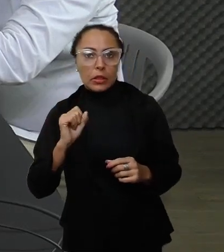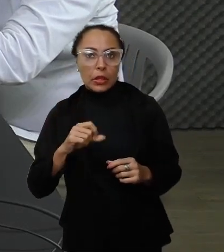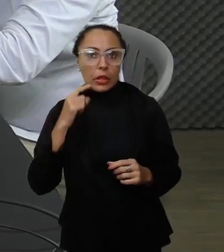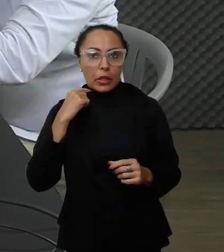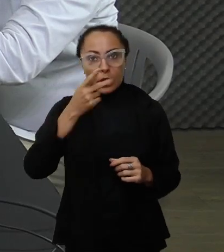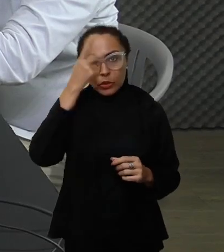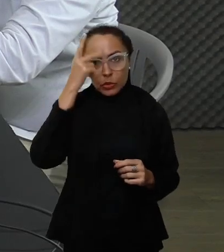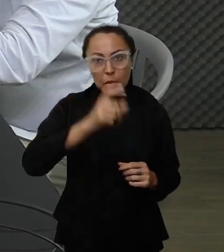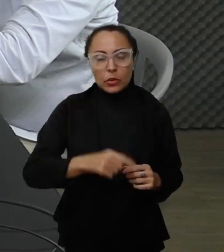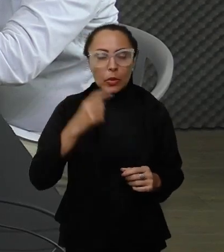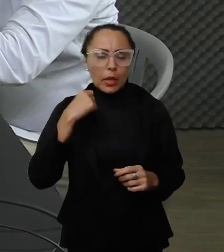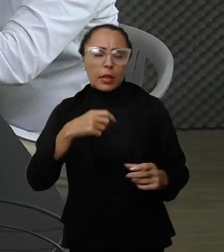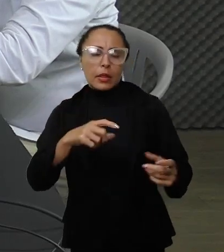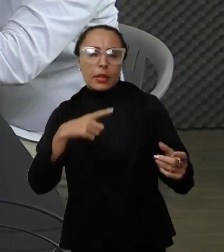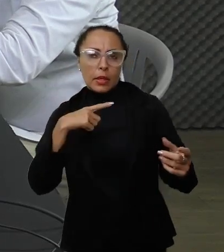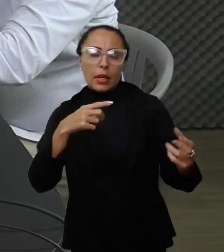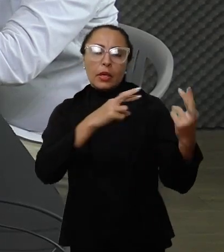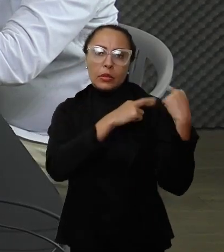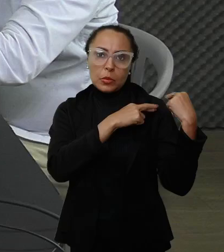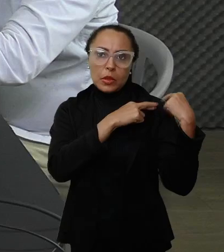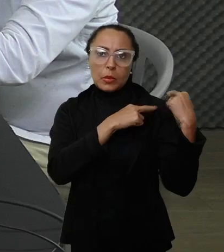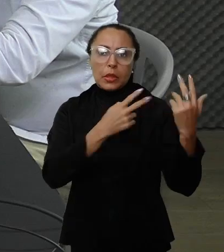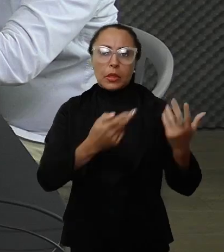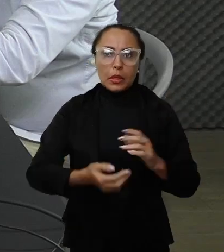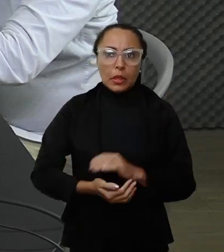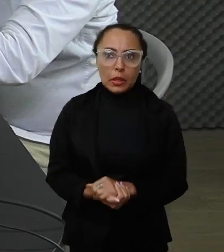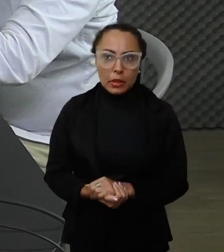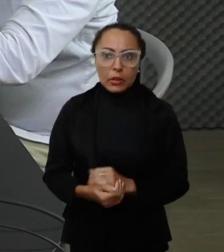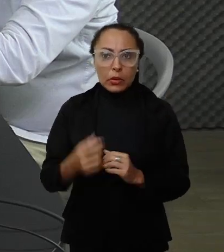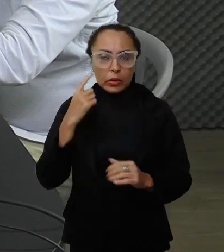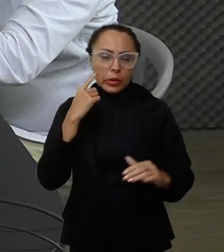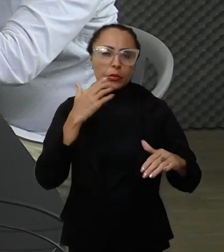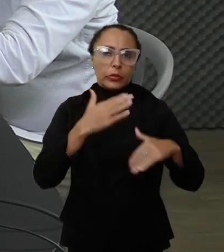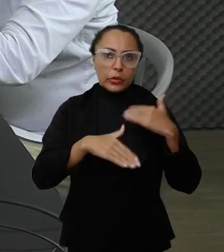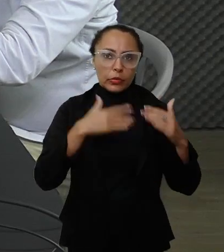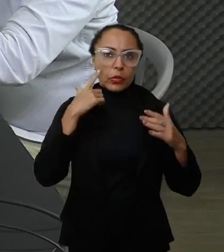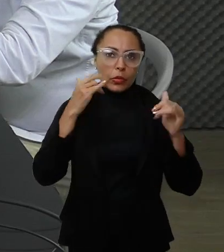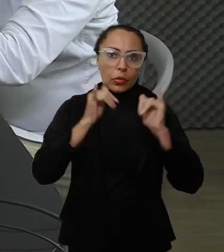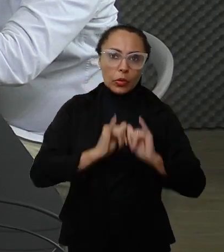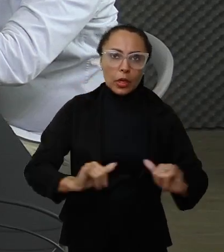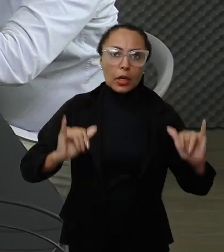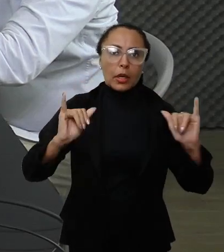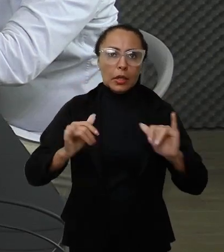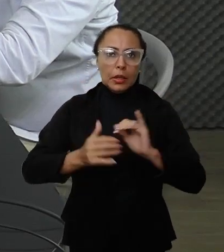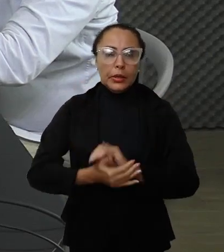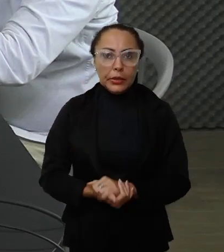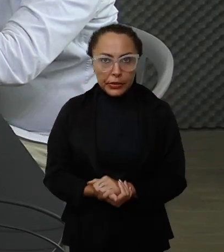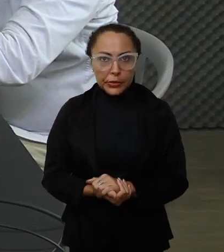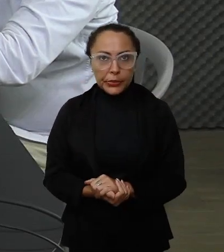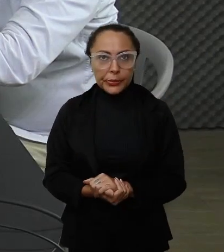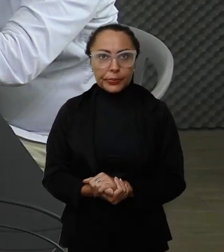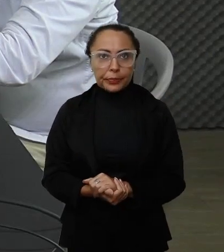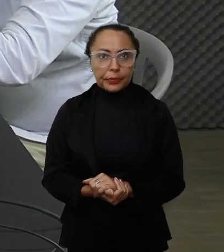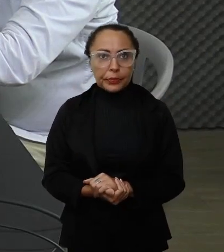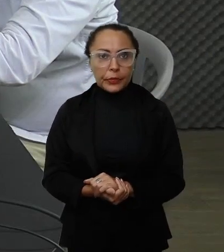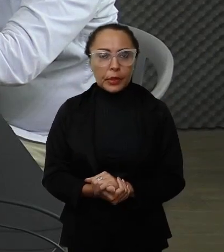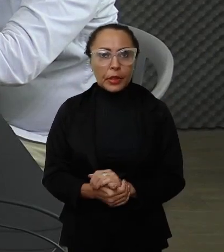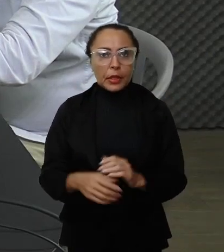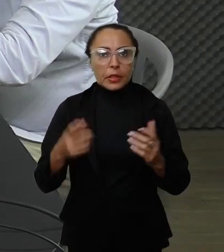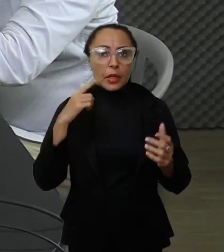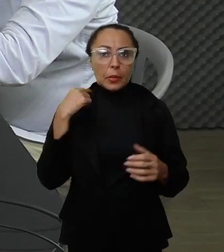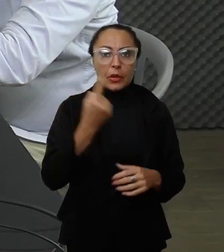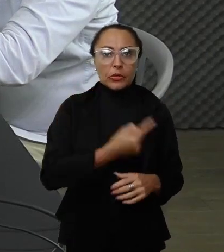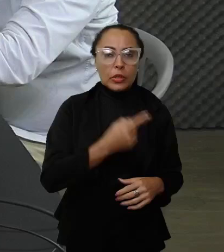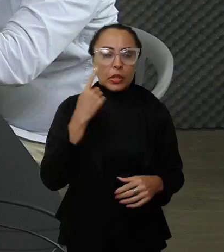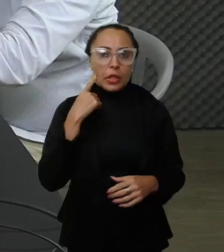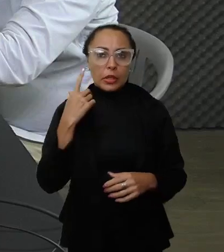elas tenham responsabilidade com o que produzem, com o que divulgam, sabe, Hugo? Isso é Sim. uma coisa que, para a gente que é jornalista